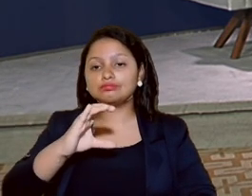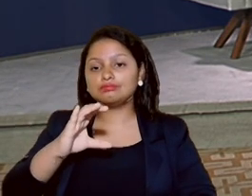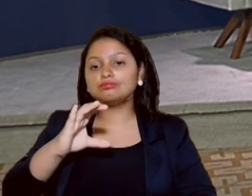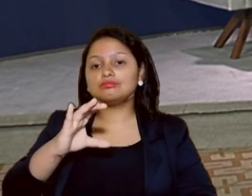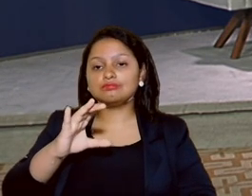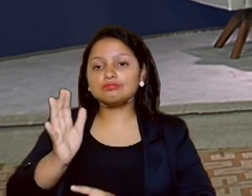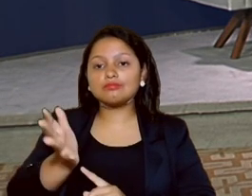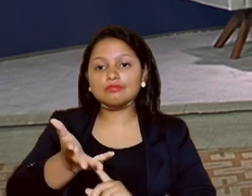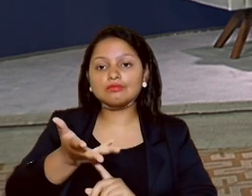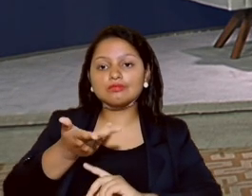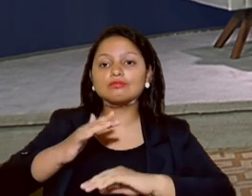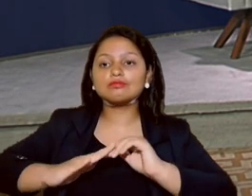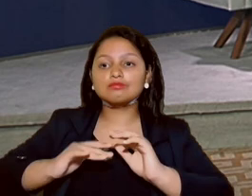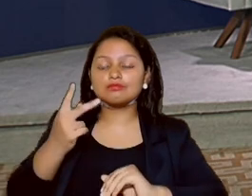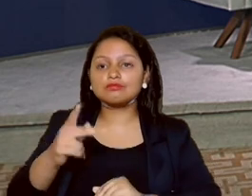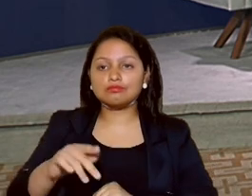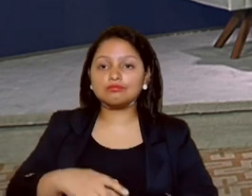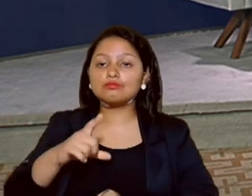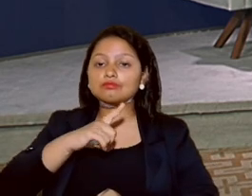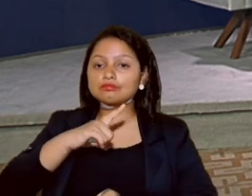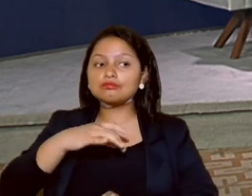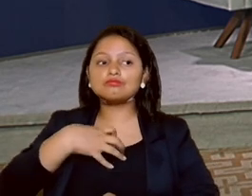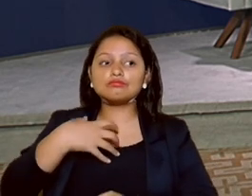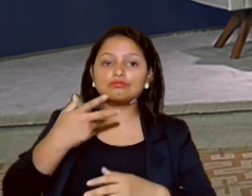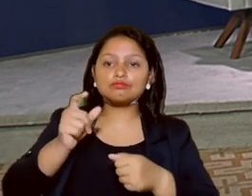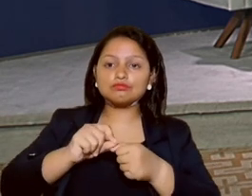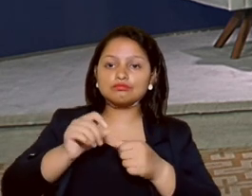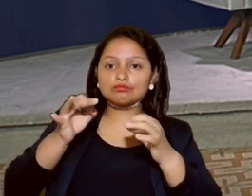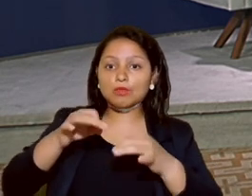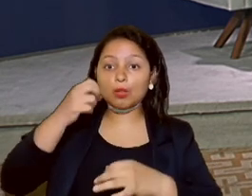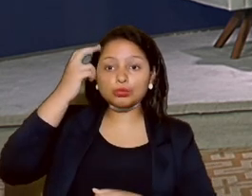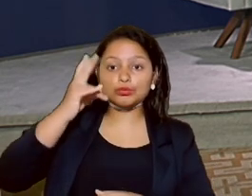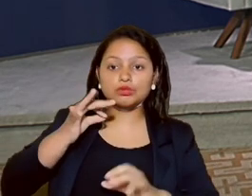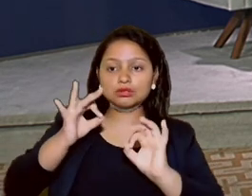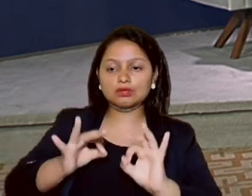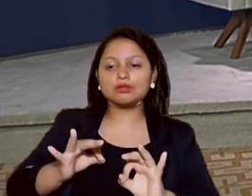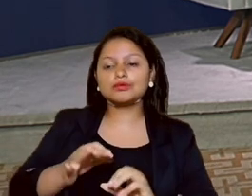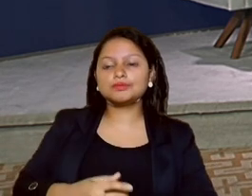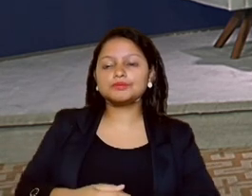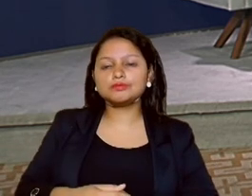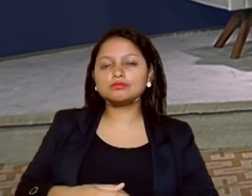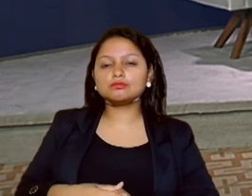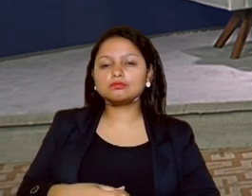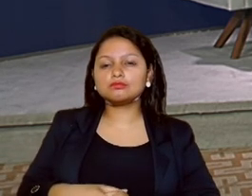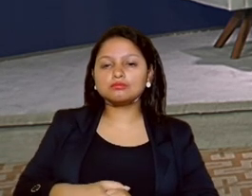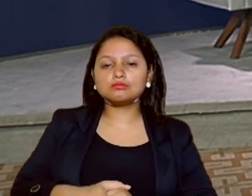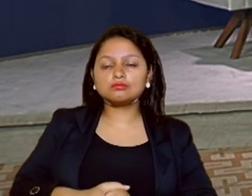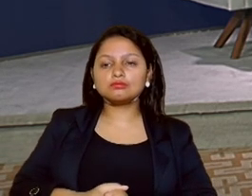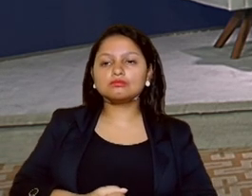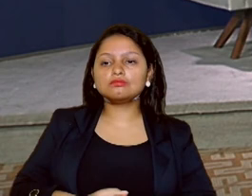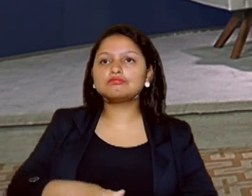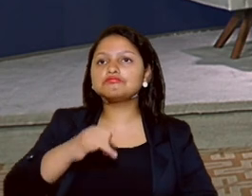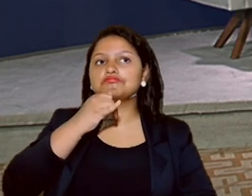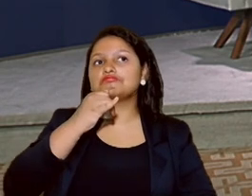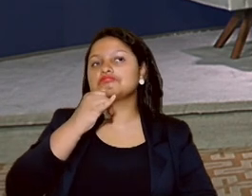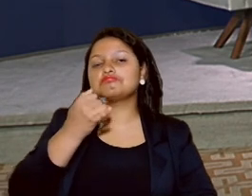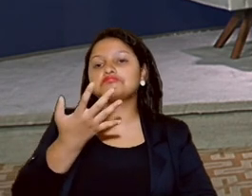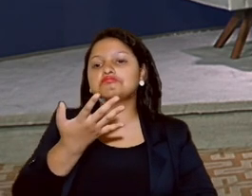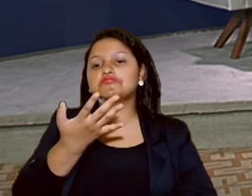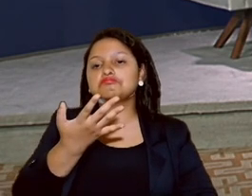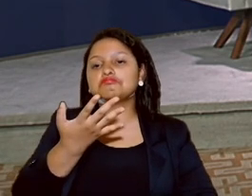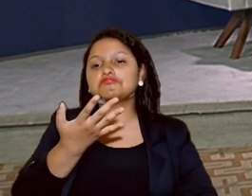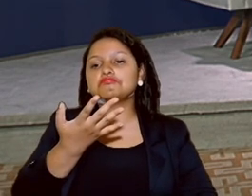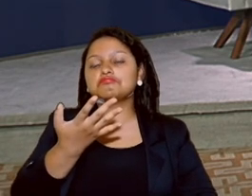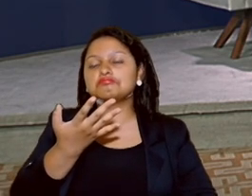eles podem existe um processo já estabelecido uma cultura não é porque nós vamos colocar um botão né dentro de